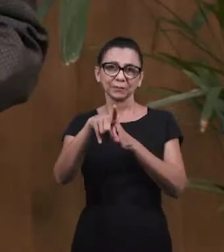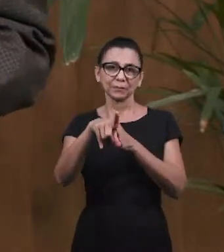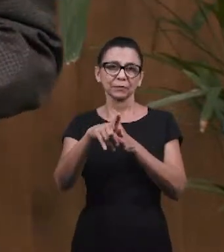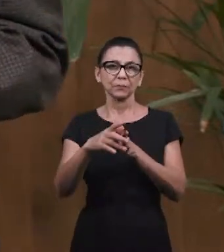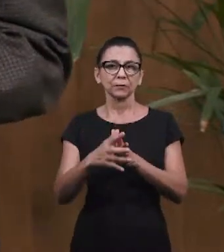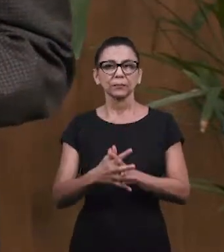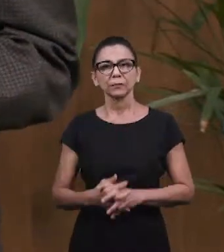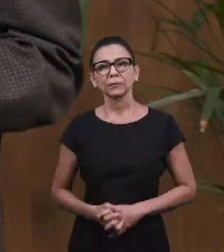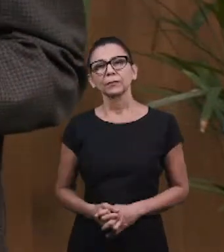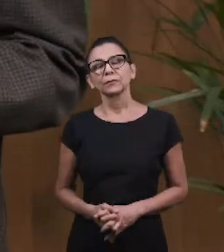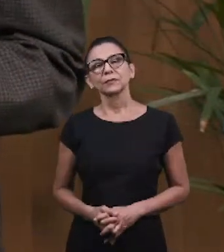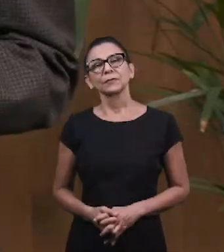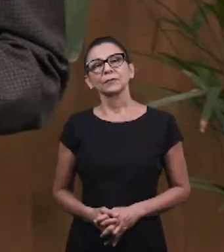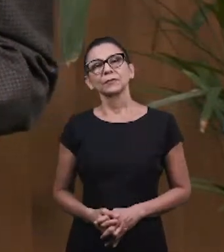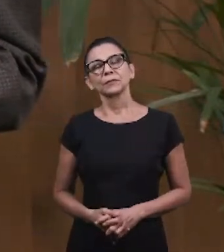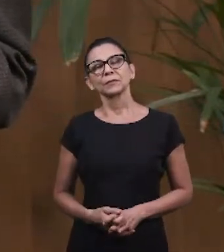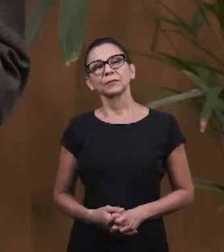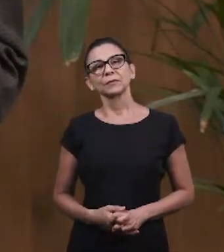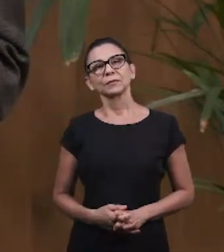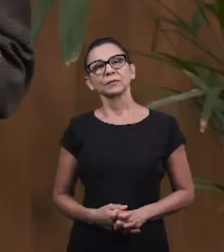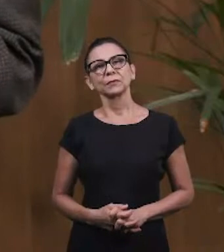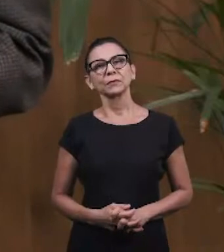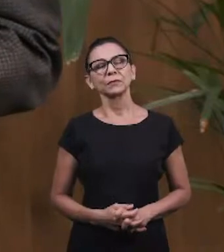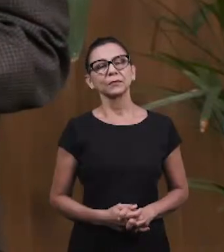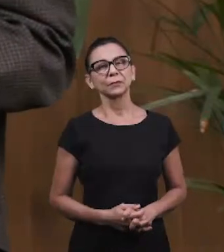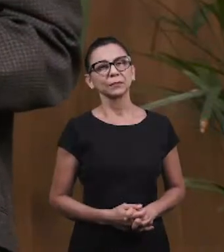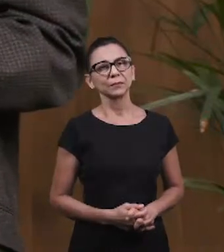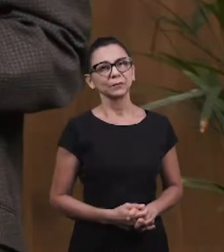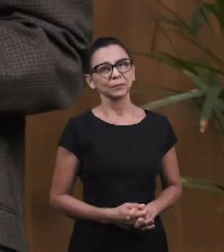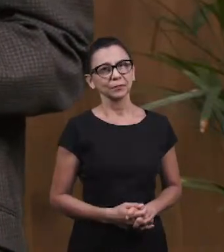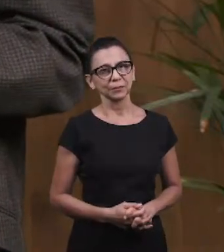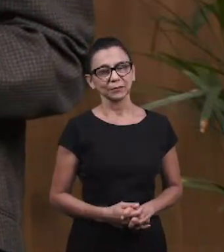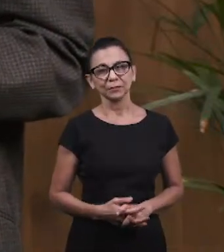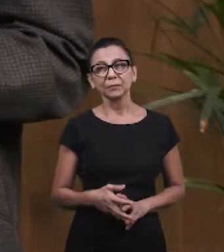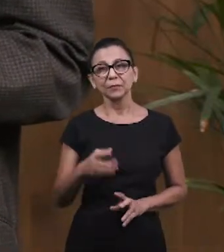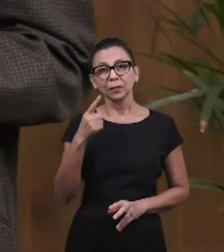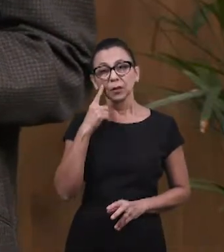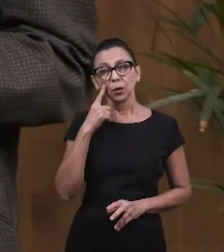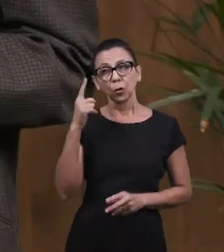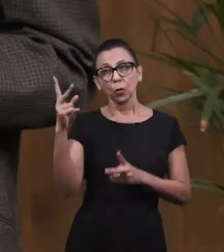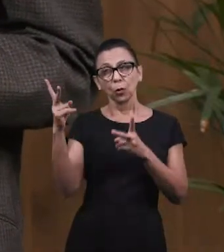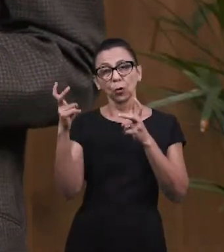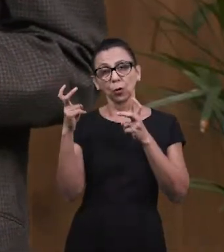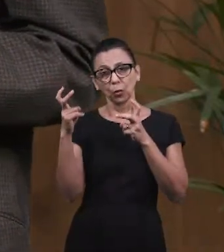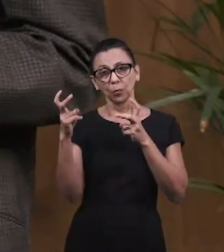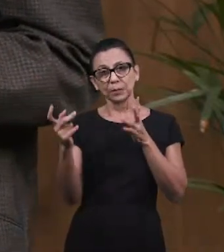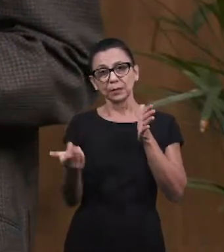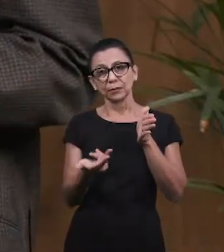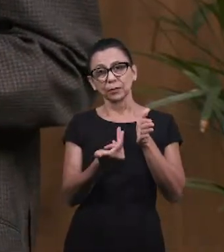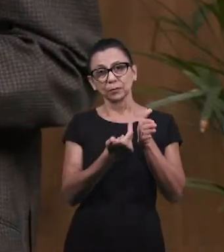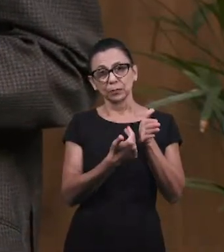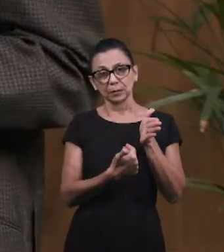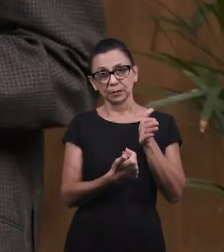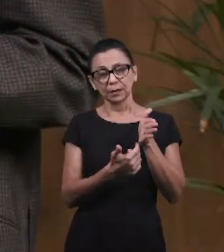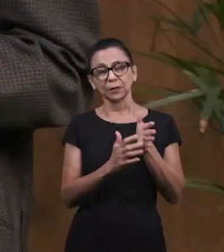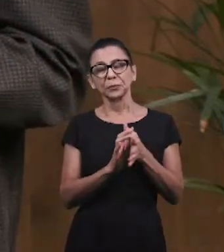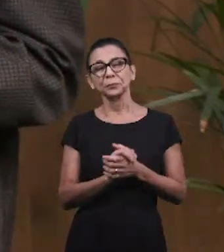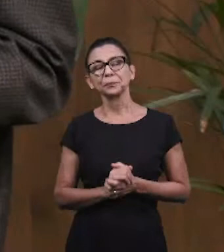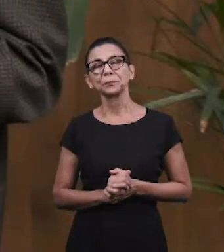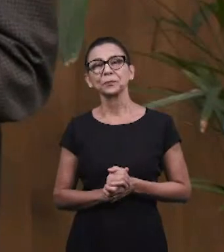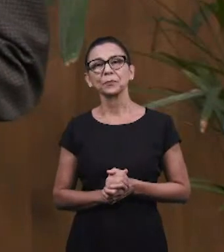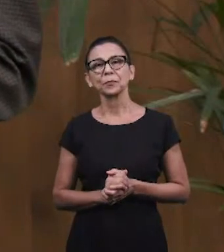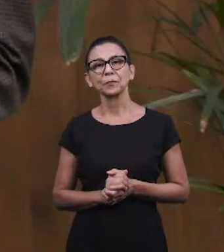perguntas. E a nossa terceira pergunta diz assim: no mesmo esquema de salvação, ou seja, o quadro que foi mostrado anteriormente,